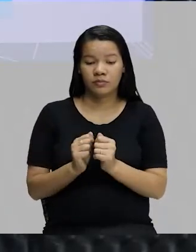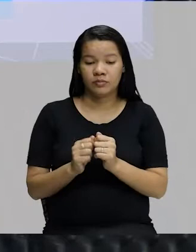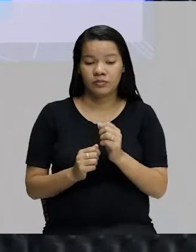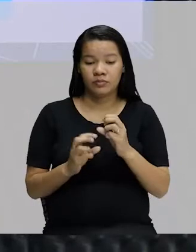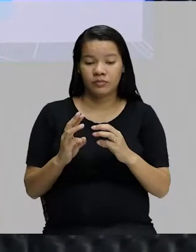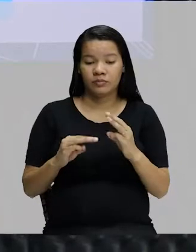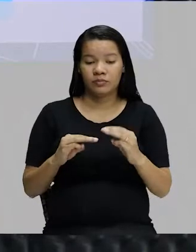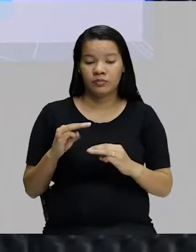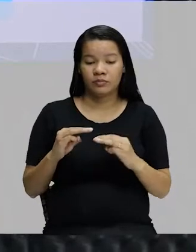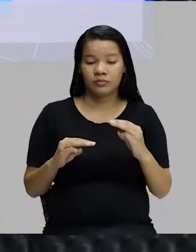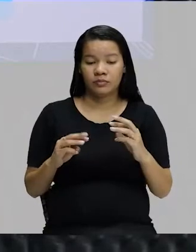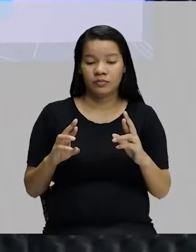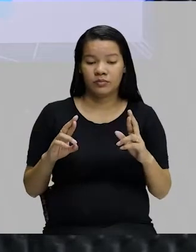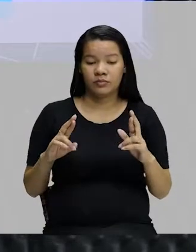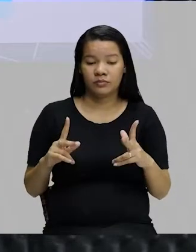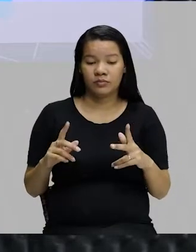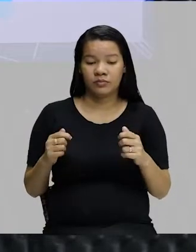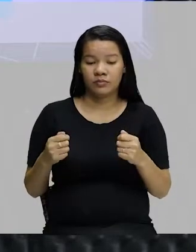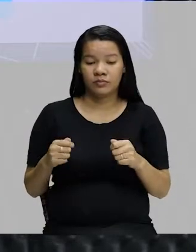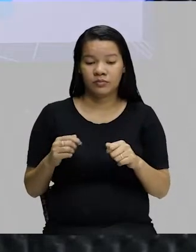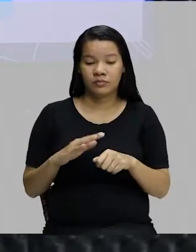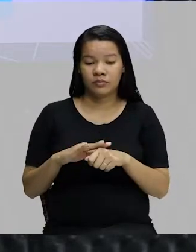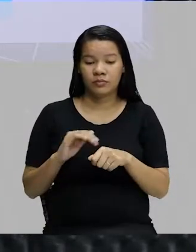diferentes. Então, nós podemos chamar ele de